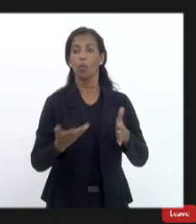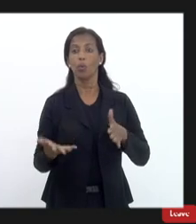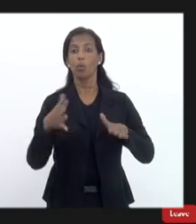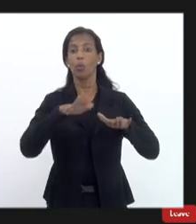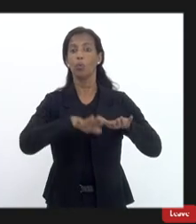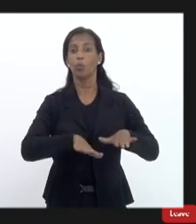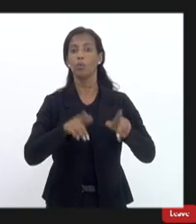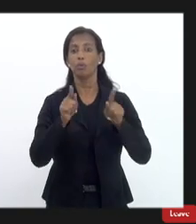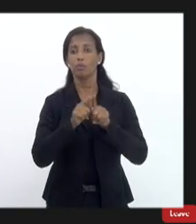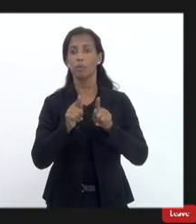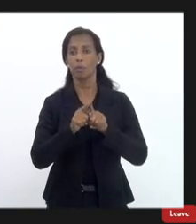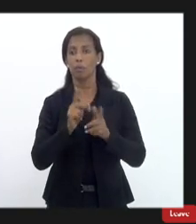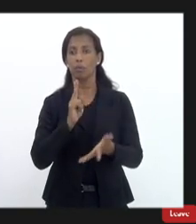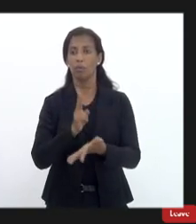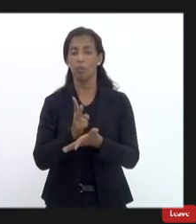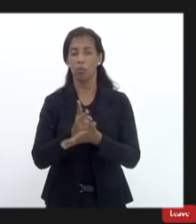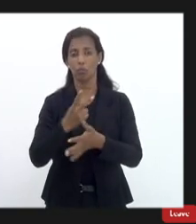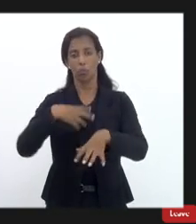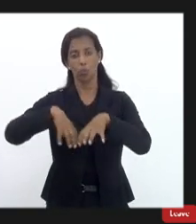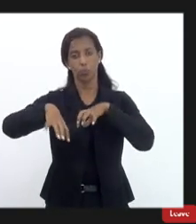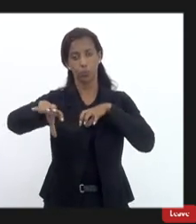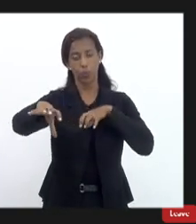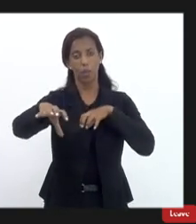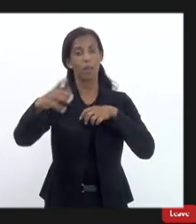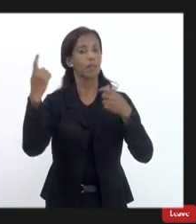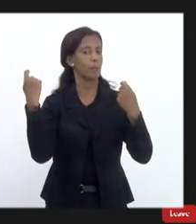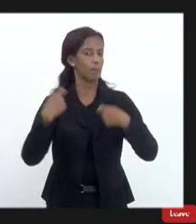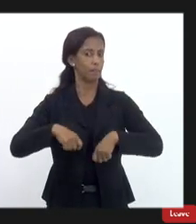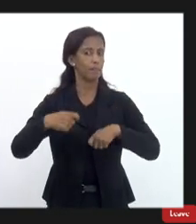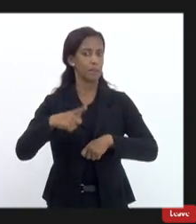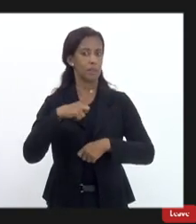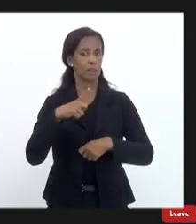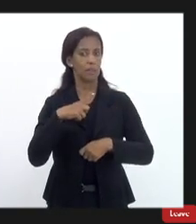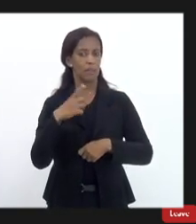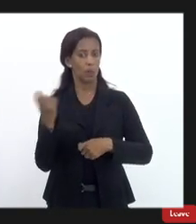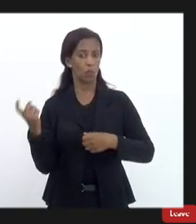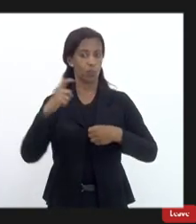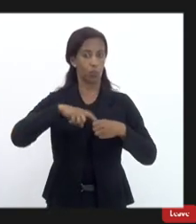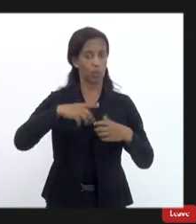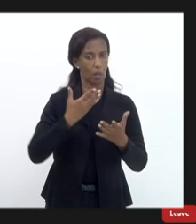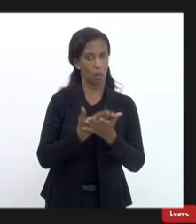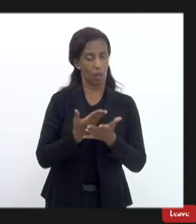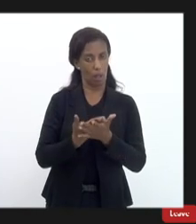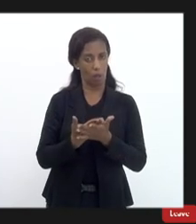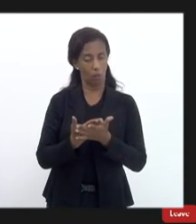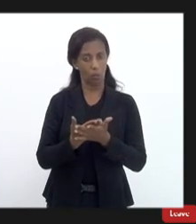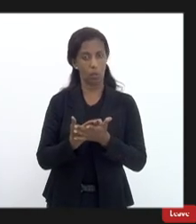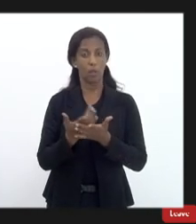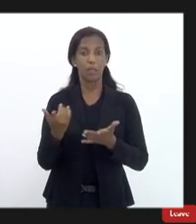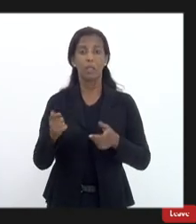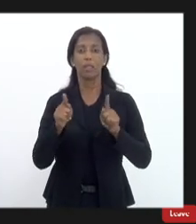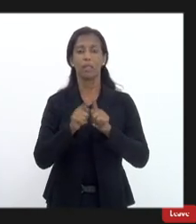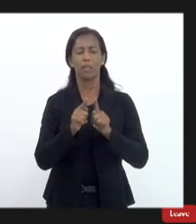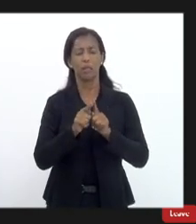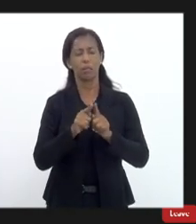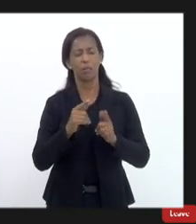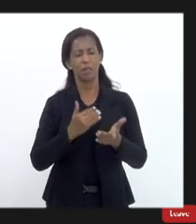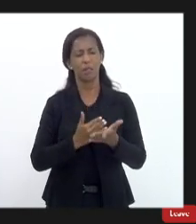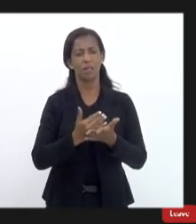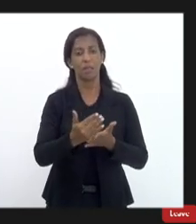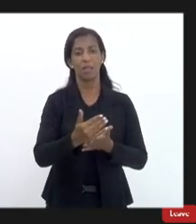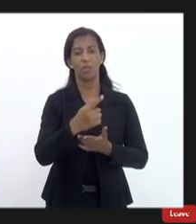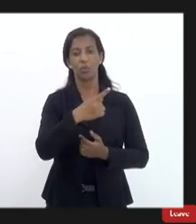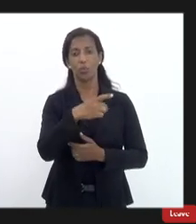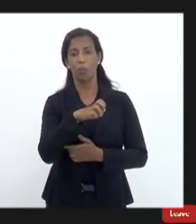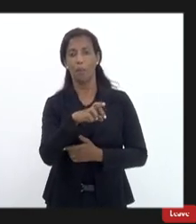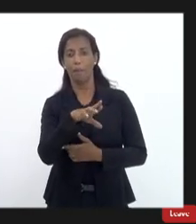os estudantes que vão continuar no ensino remoto, né, de forma híbrida, enquanto não retornam à sala de aula, que é uma pauta que a gente levanta desde a gestão do Pedro